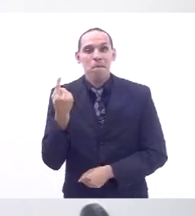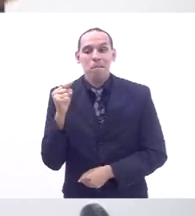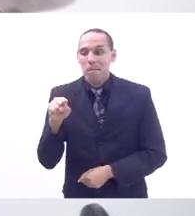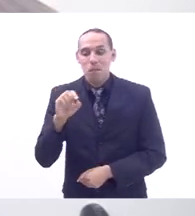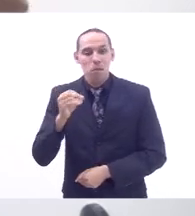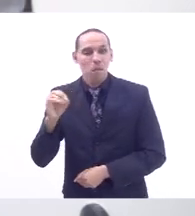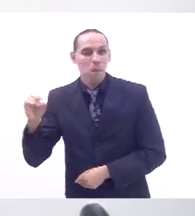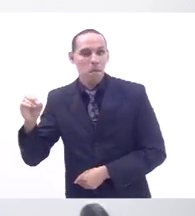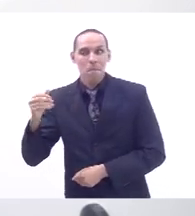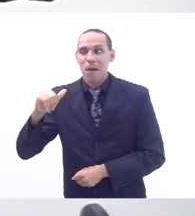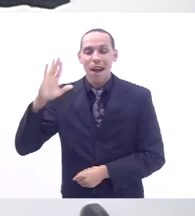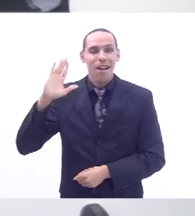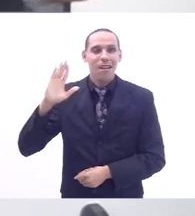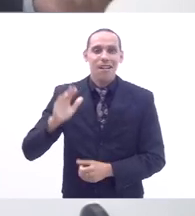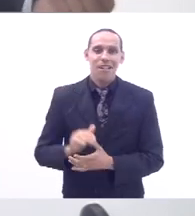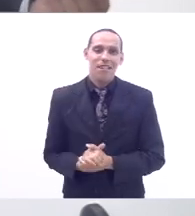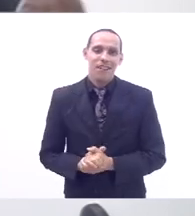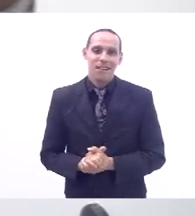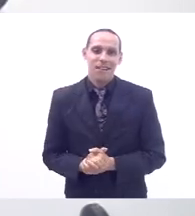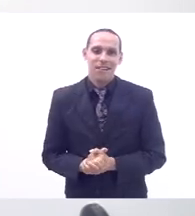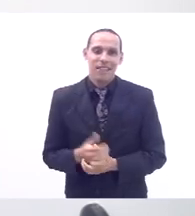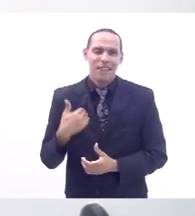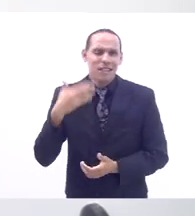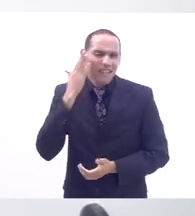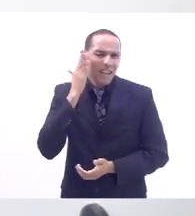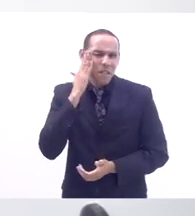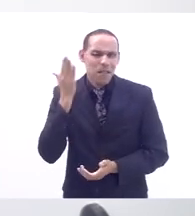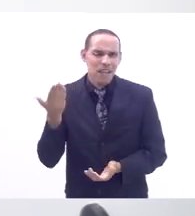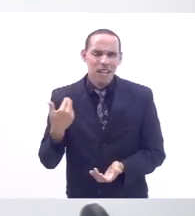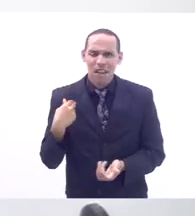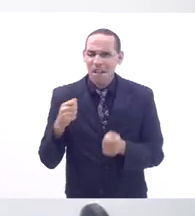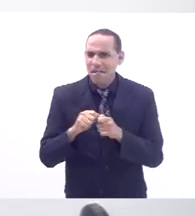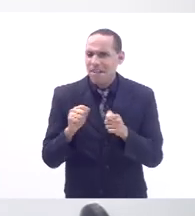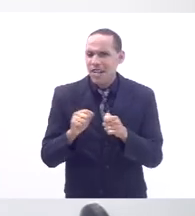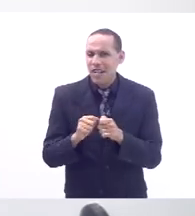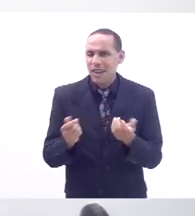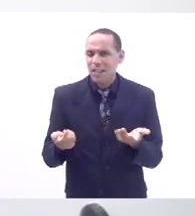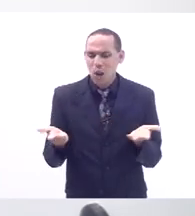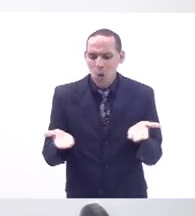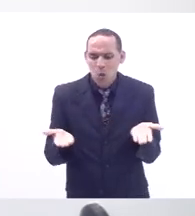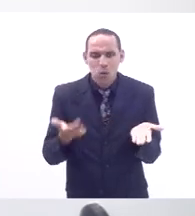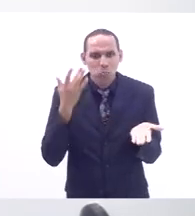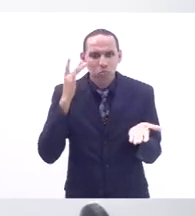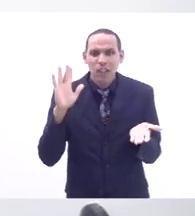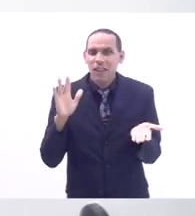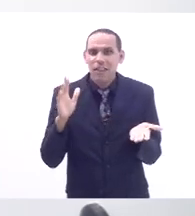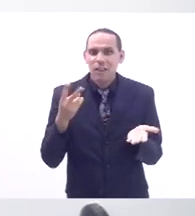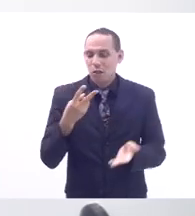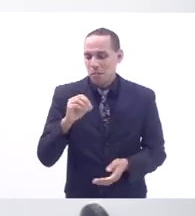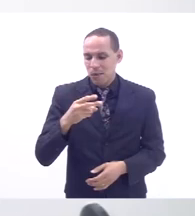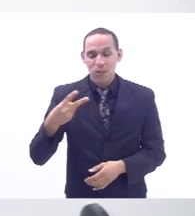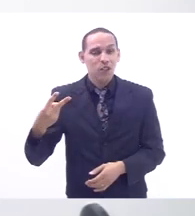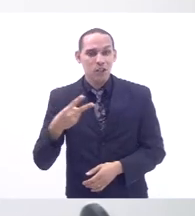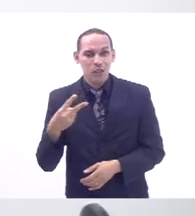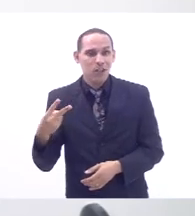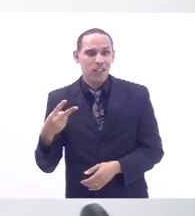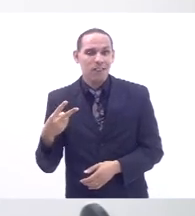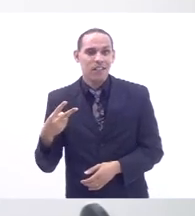uma noção de uma... que eu estou fazendo... Hoje, 2022,